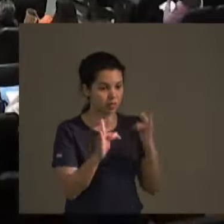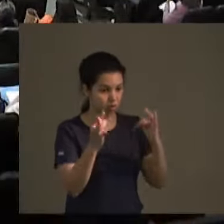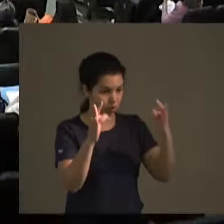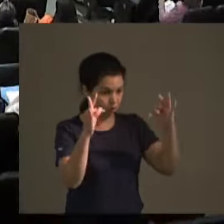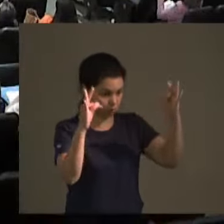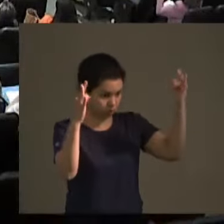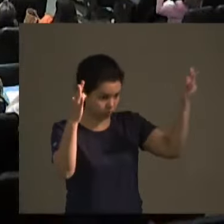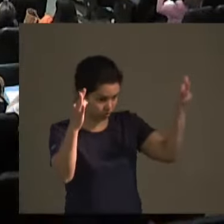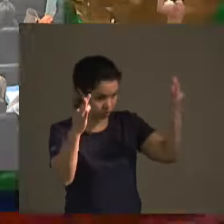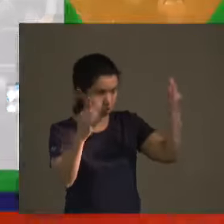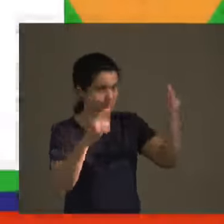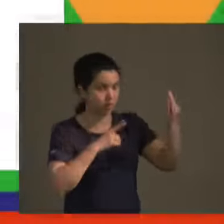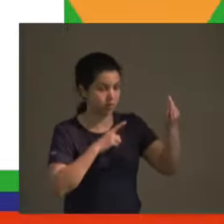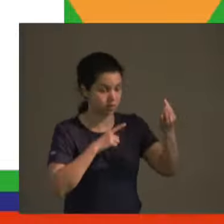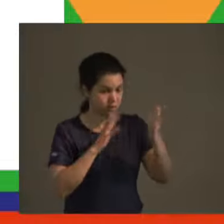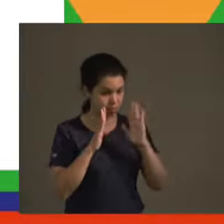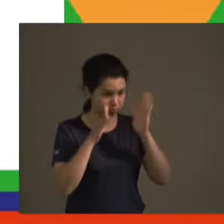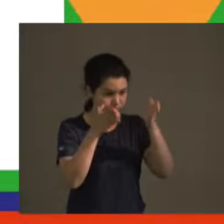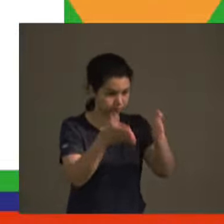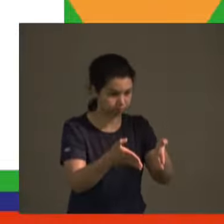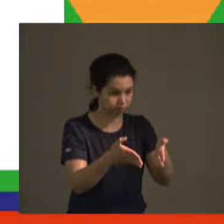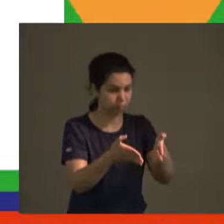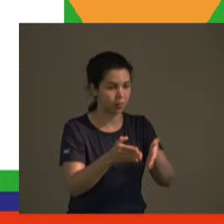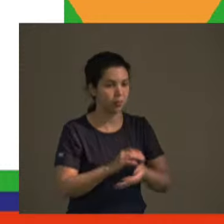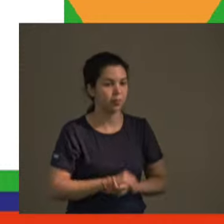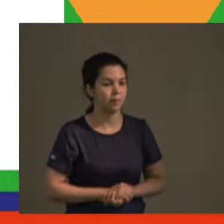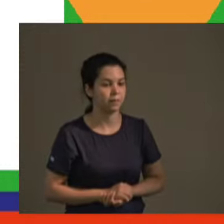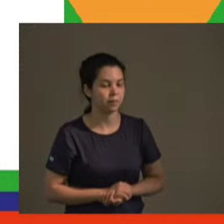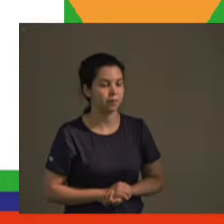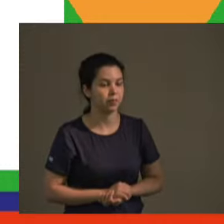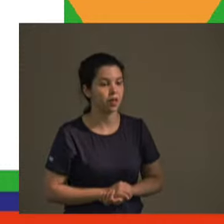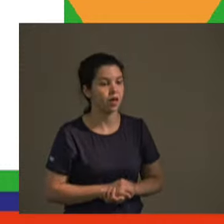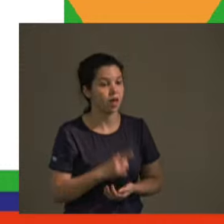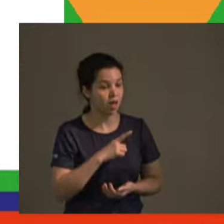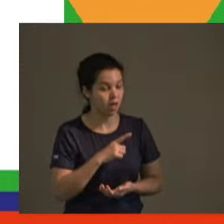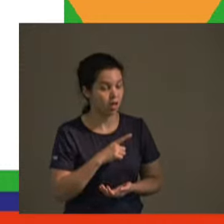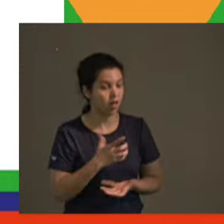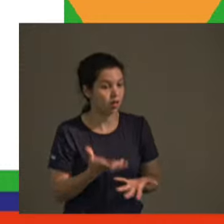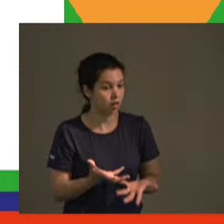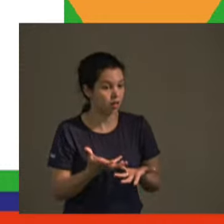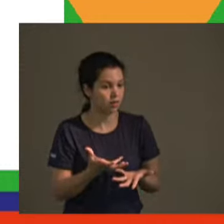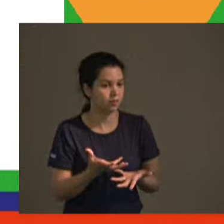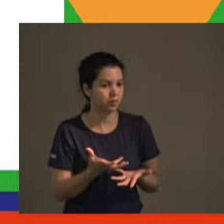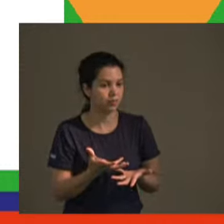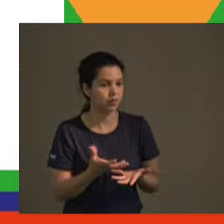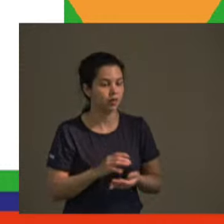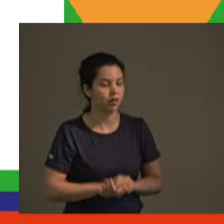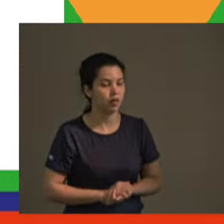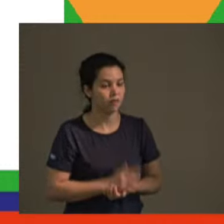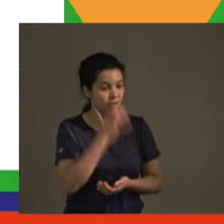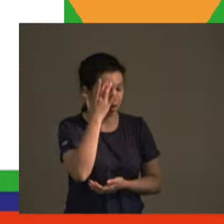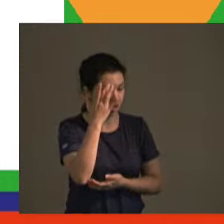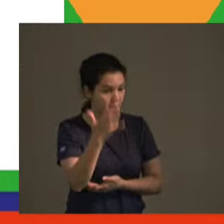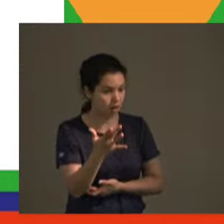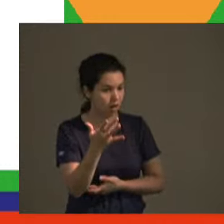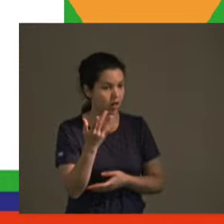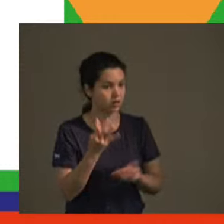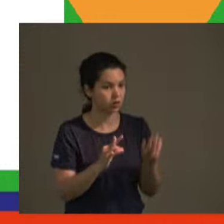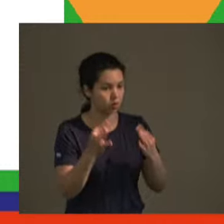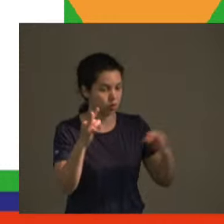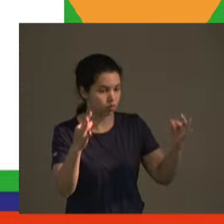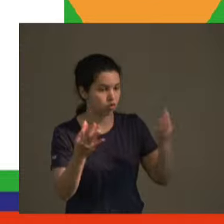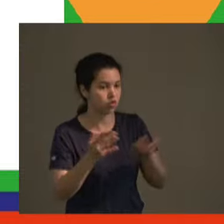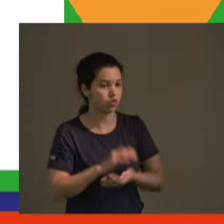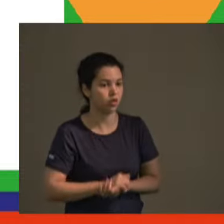vez, foca em ações para possibilitar a utilização com segurança e autonomia de espaços, mobiliários, equipamentos